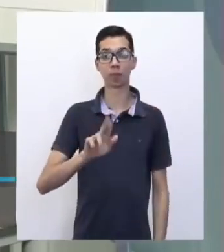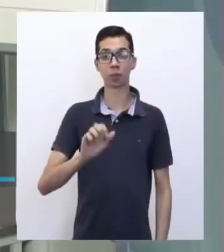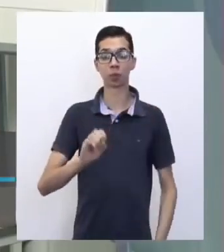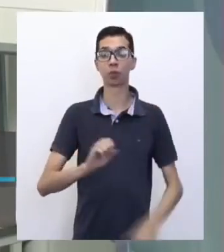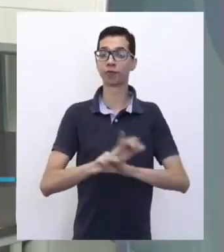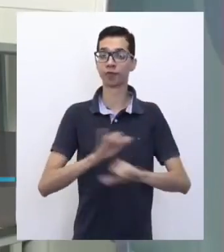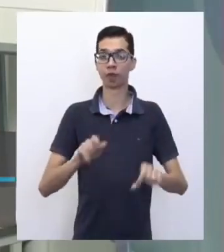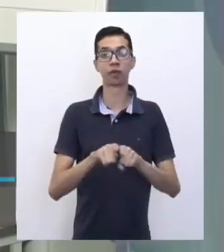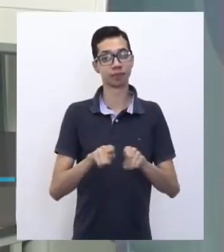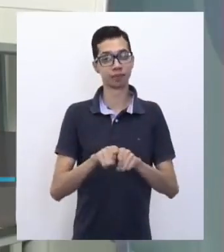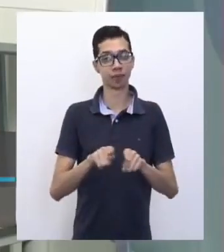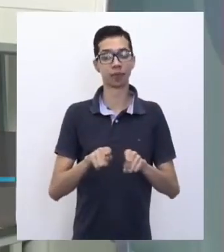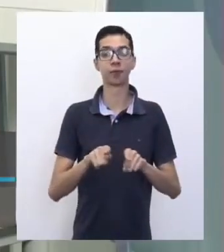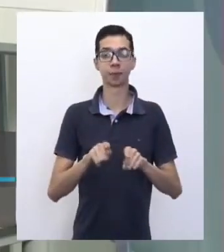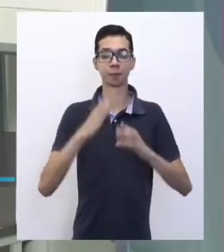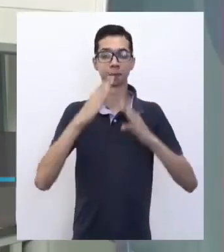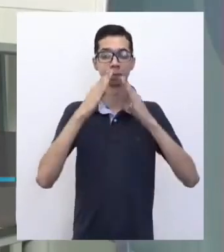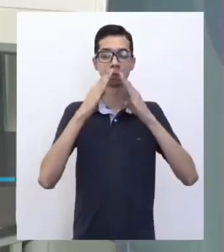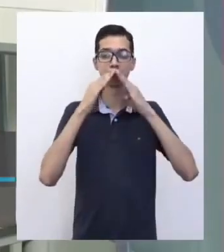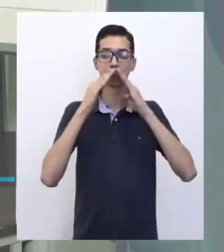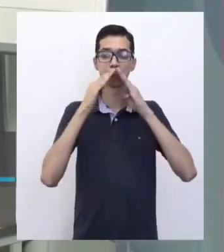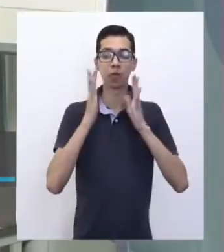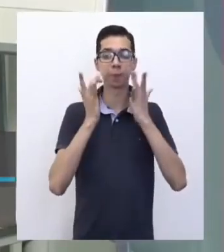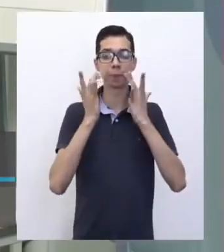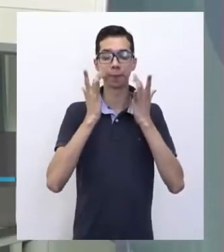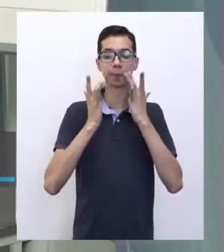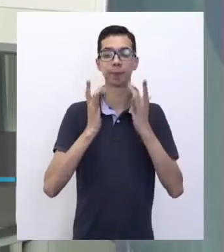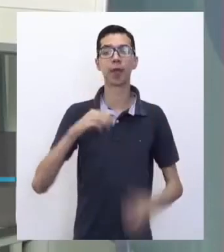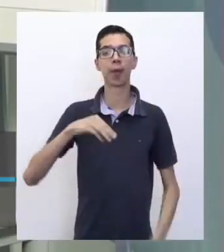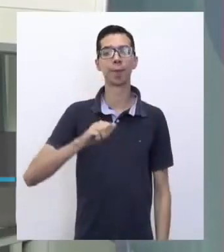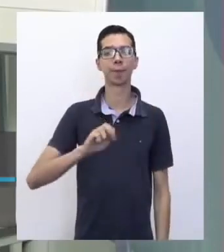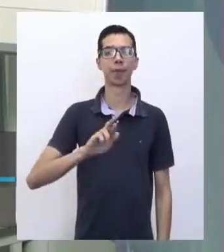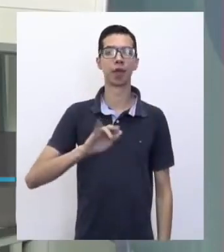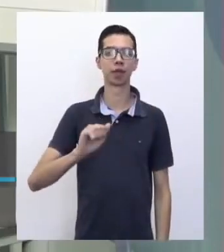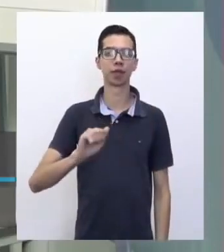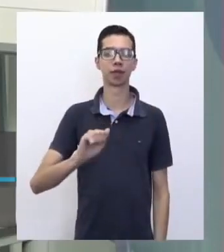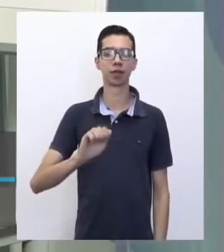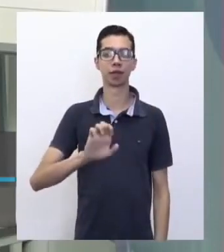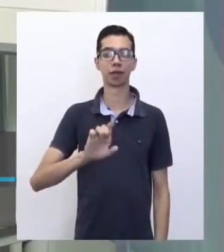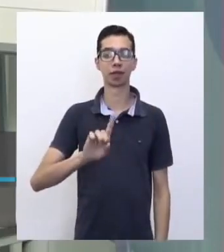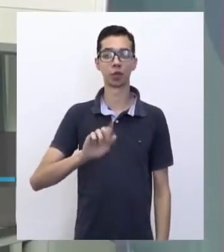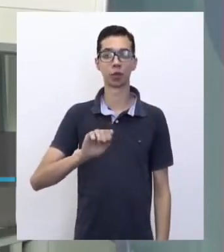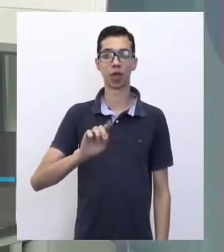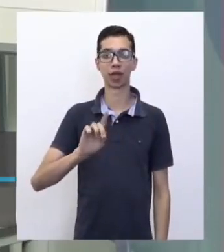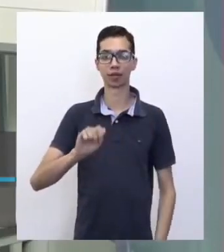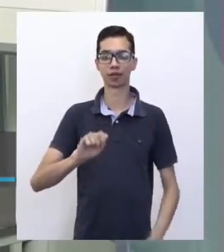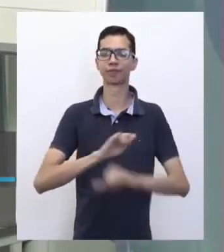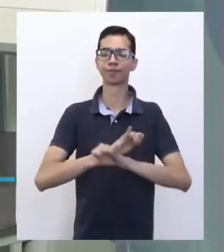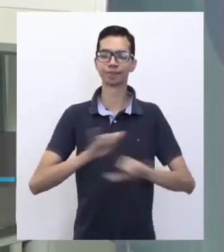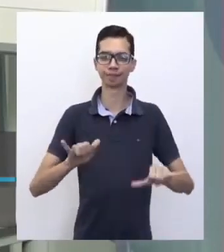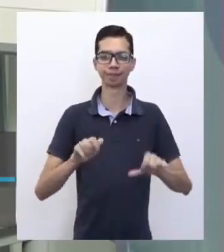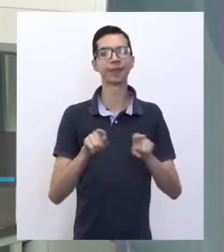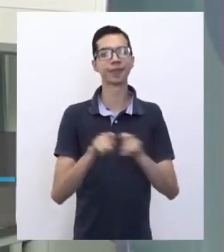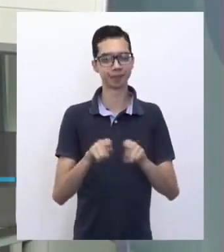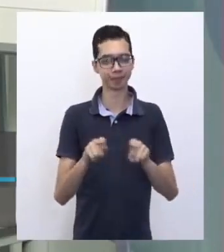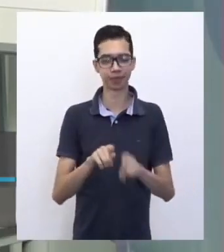drama. Maria Eduarda, teatro dramático. A Valesca, um setor próprio para o